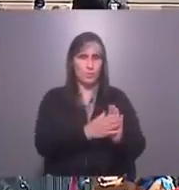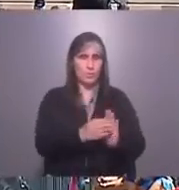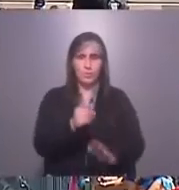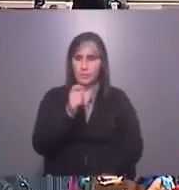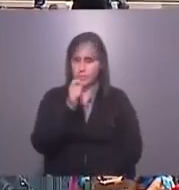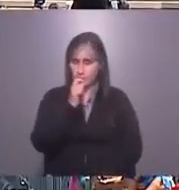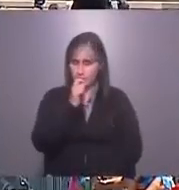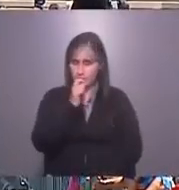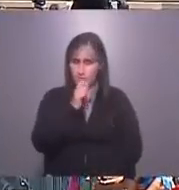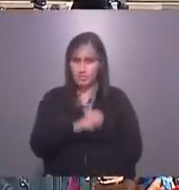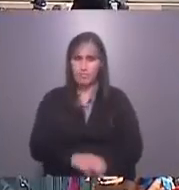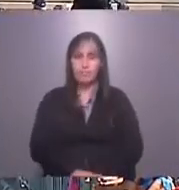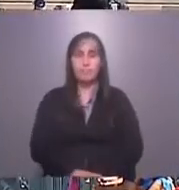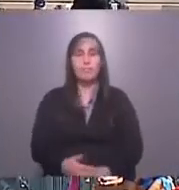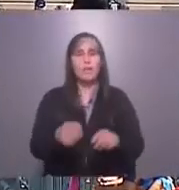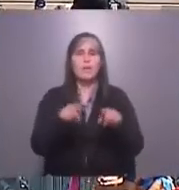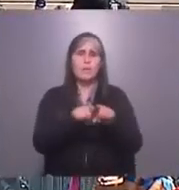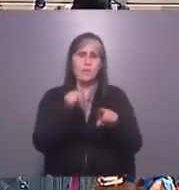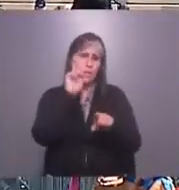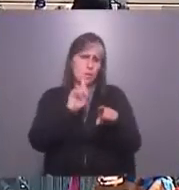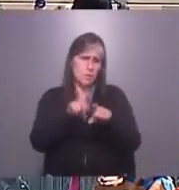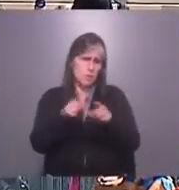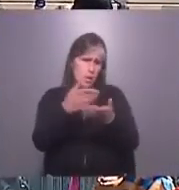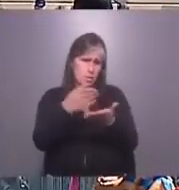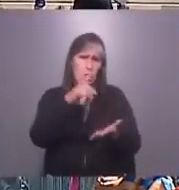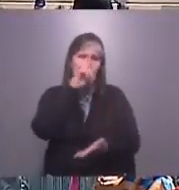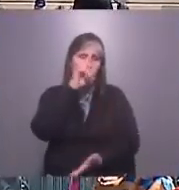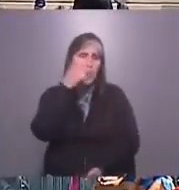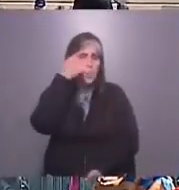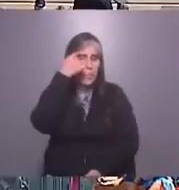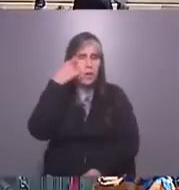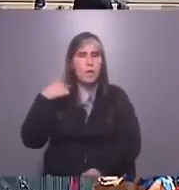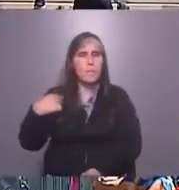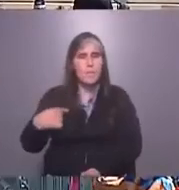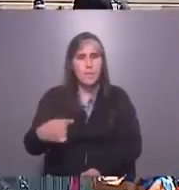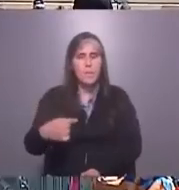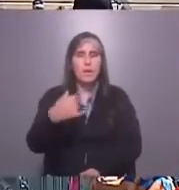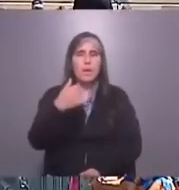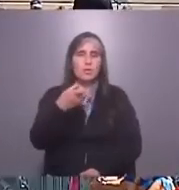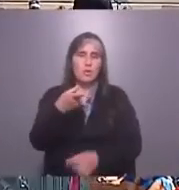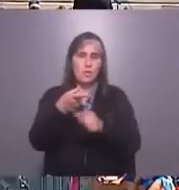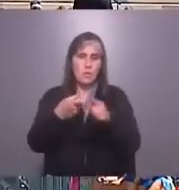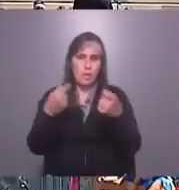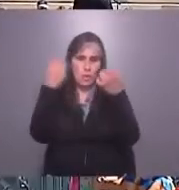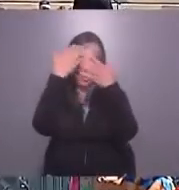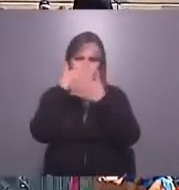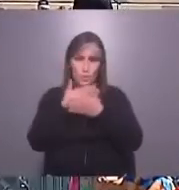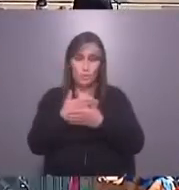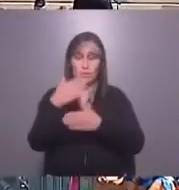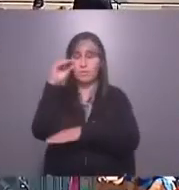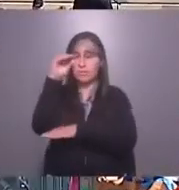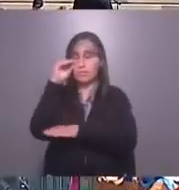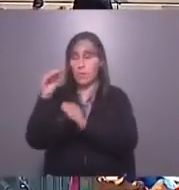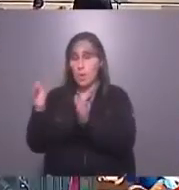Amém. Irmãos e irmãs, recorda-se que diariamente, às 21h30, há rosário na capelinha